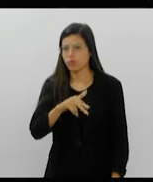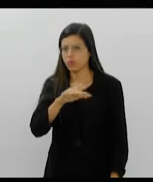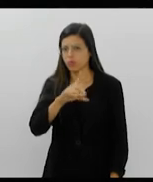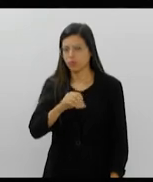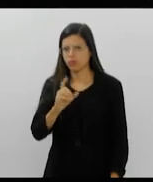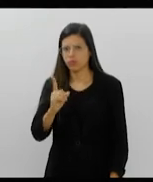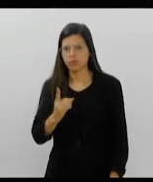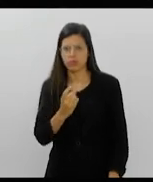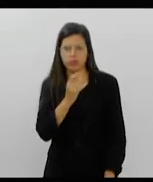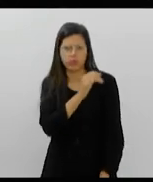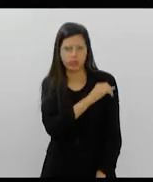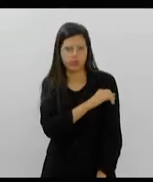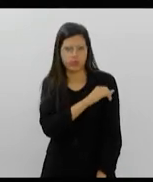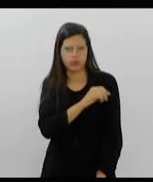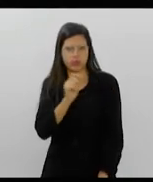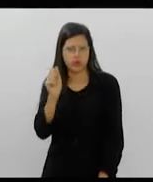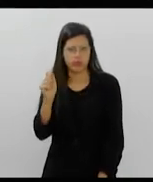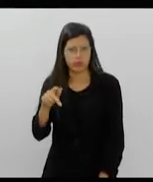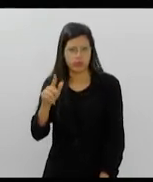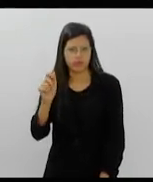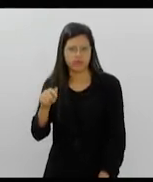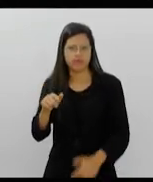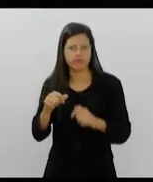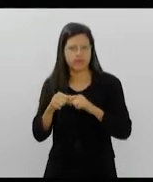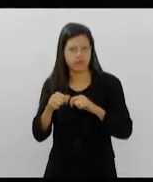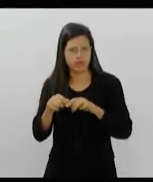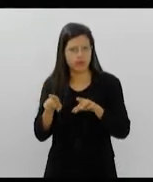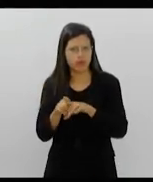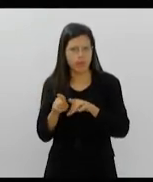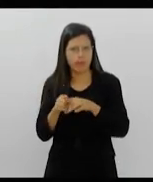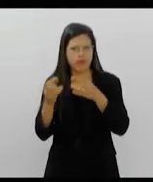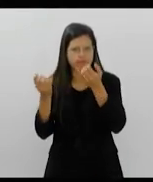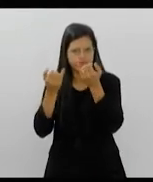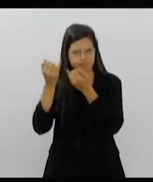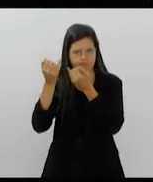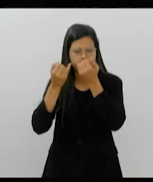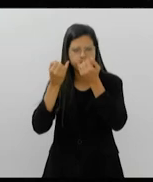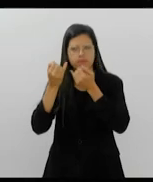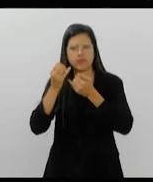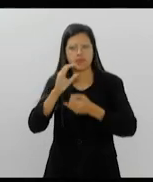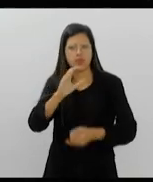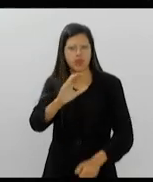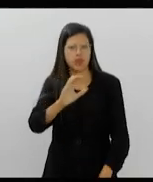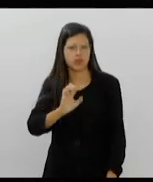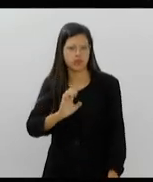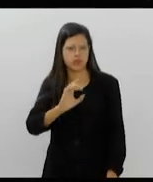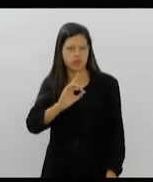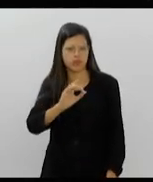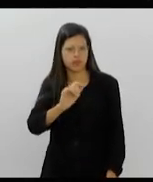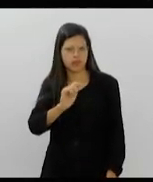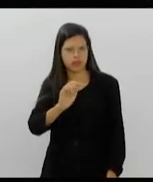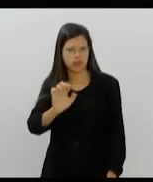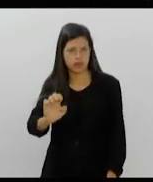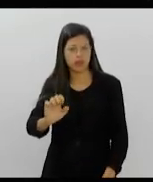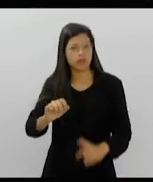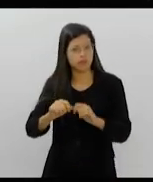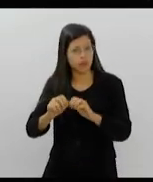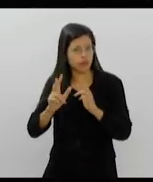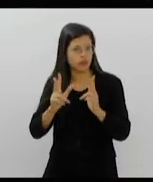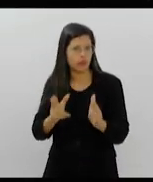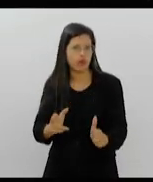isso. Também tive notícias que a SEDAI também assim opera.